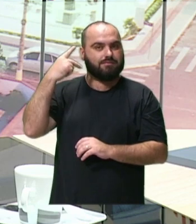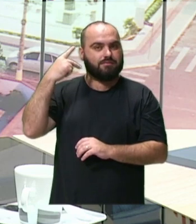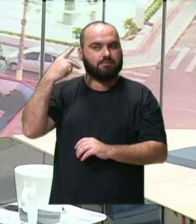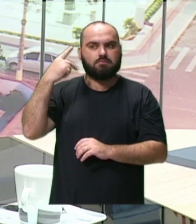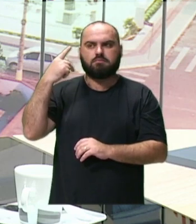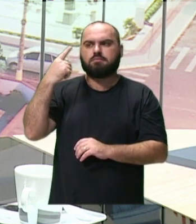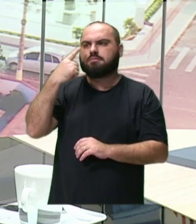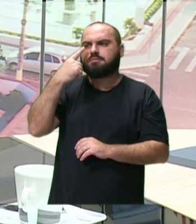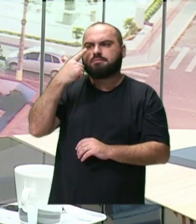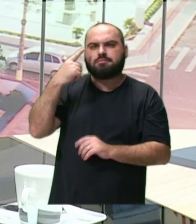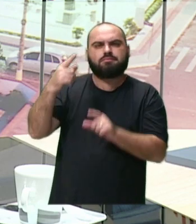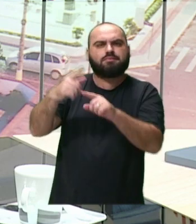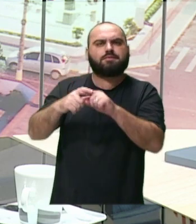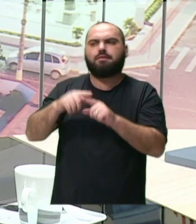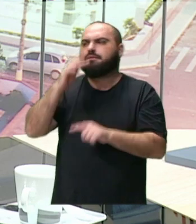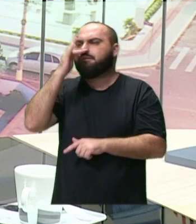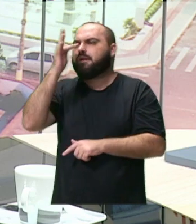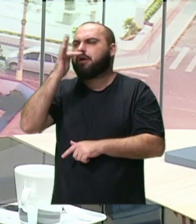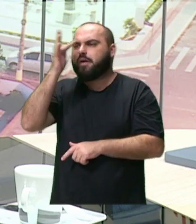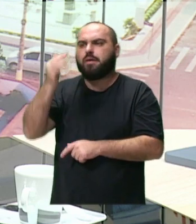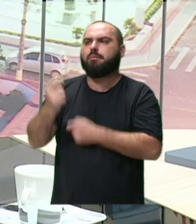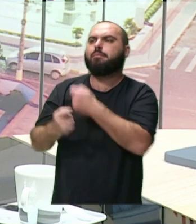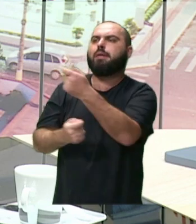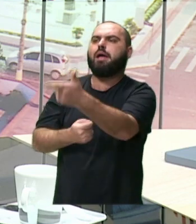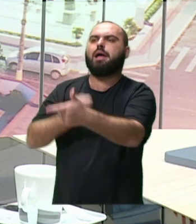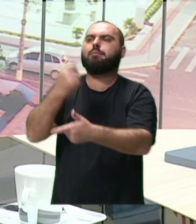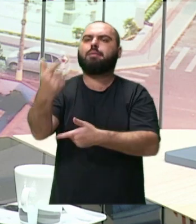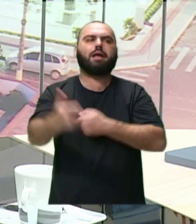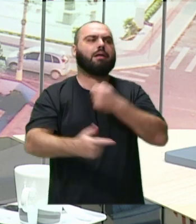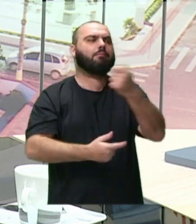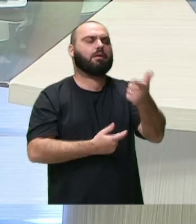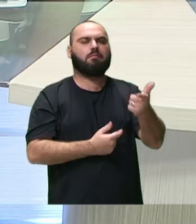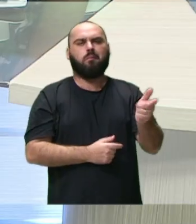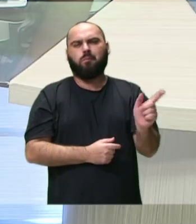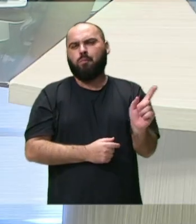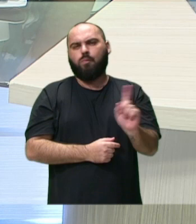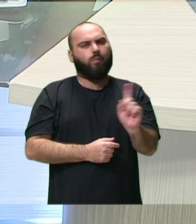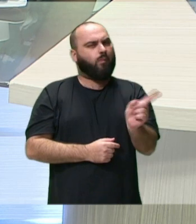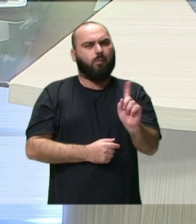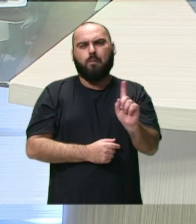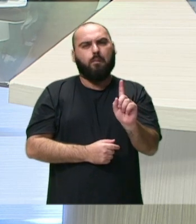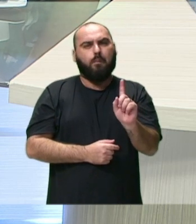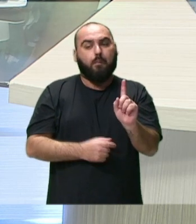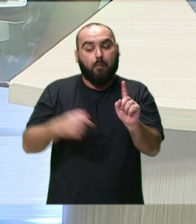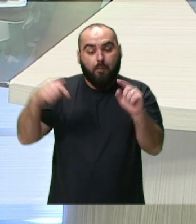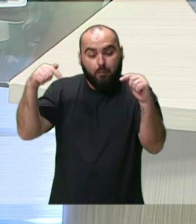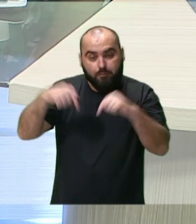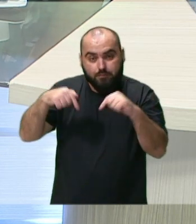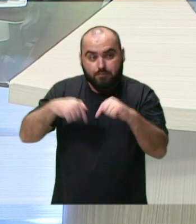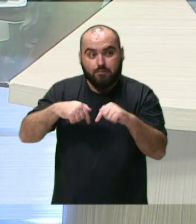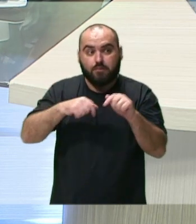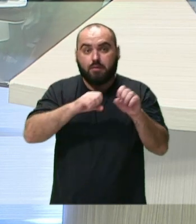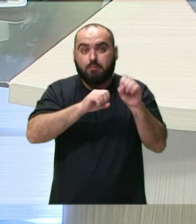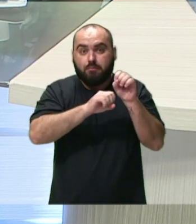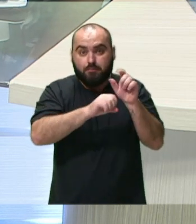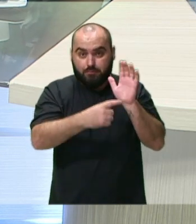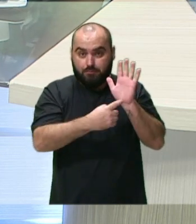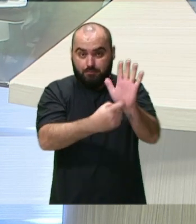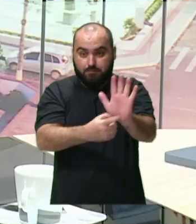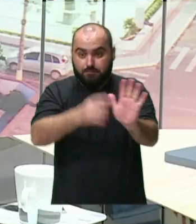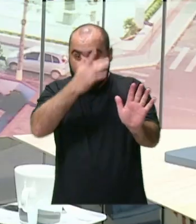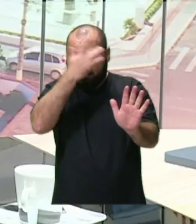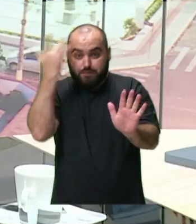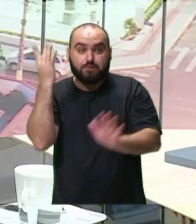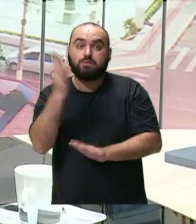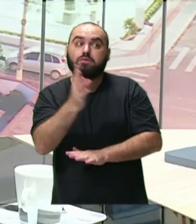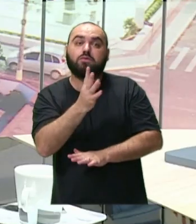interesse sair distribuindo flores, é do nosso interesse ensinar para que as pessoas conheçam seus direitos, especialmente as mulheres,